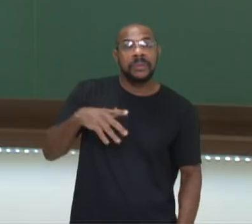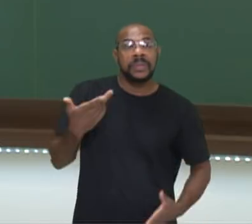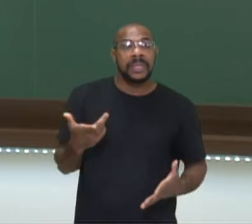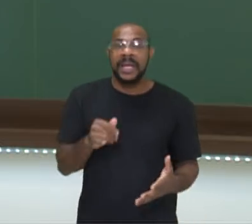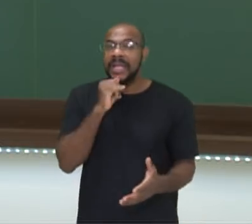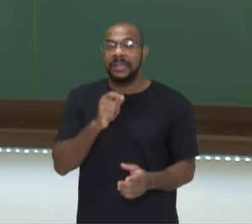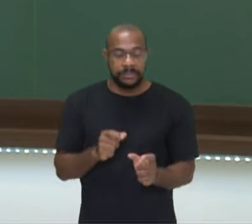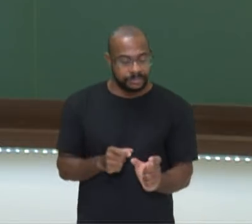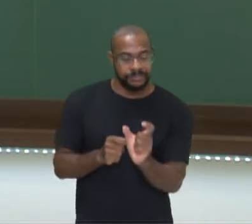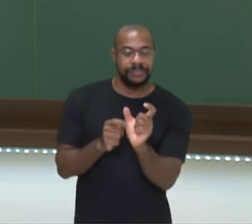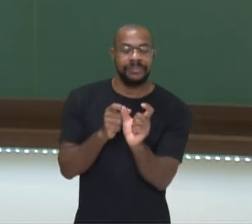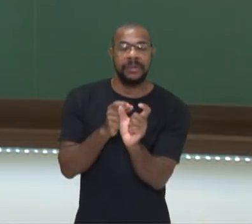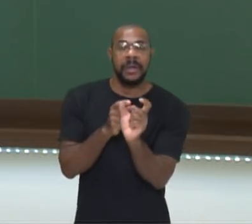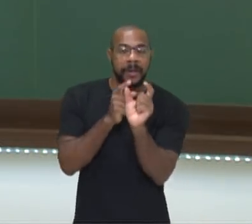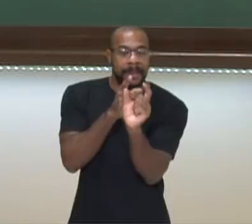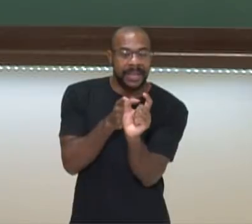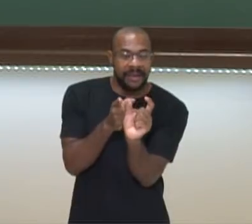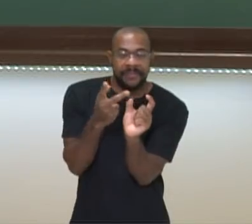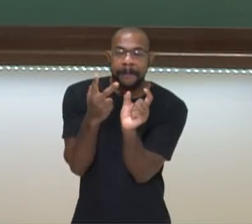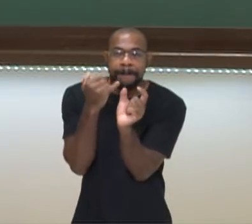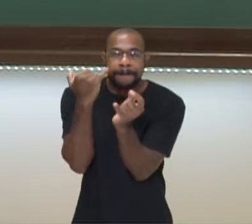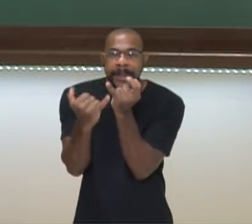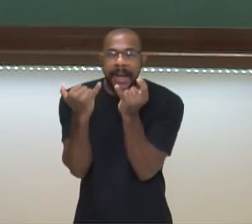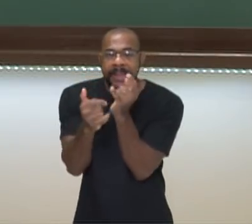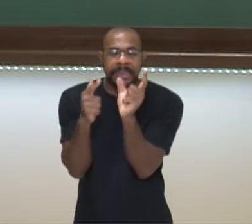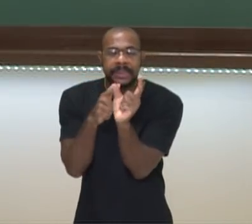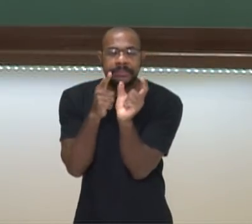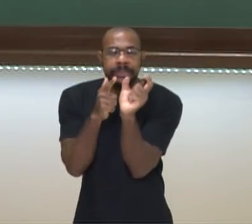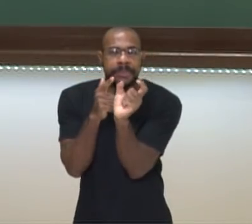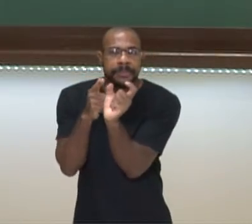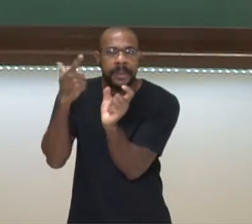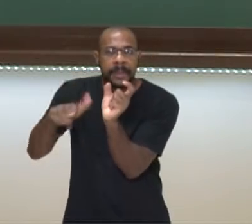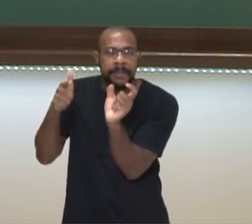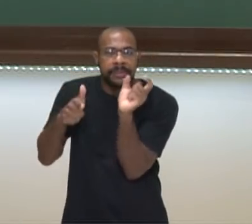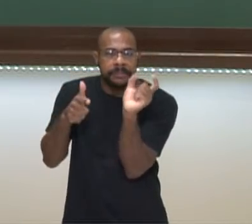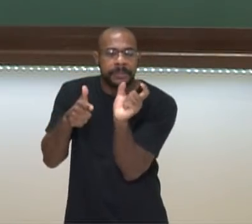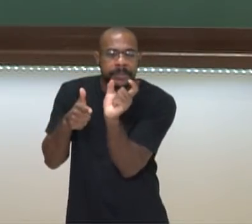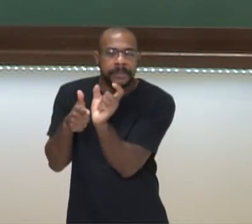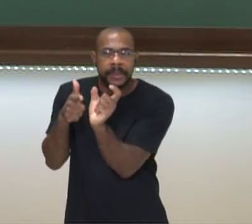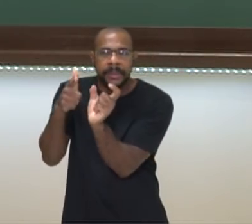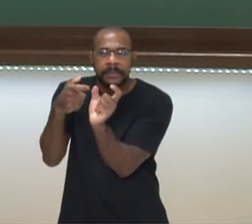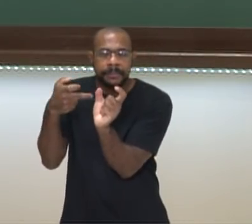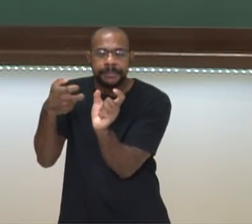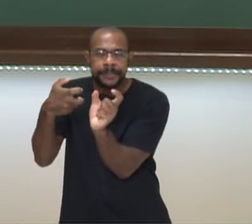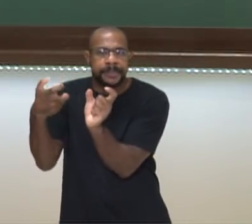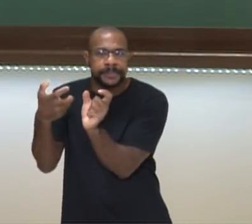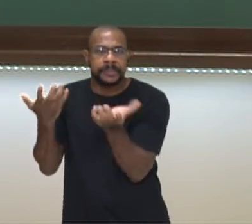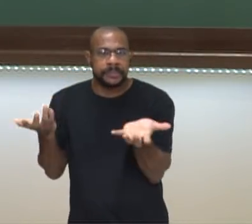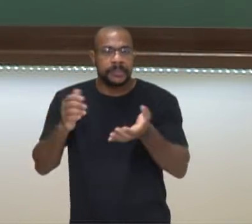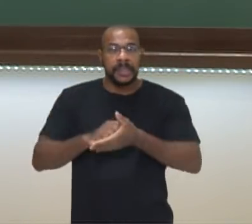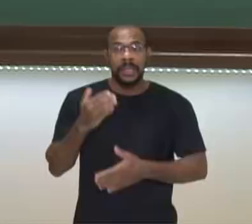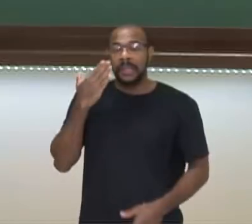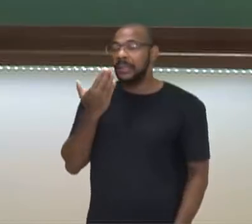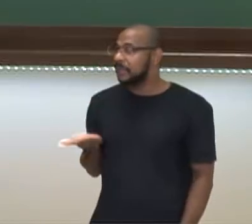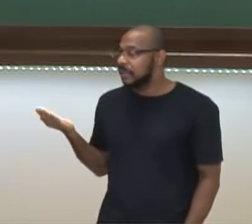Você entendeu a diferença? Muito fácil. Em um poema, quando você escreve